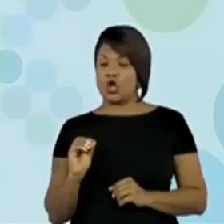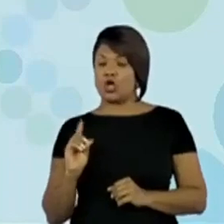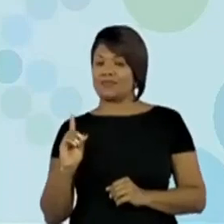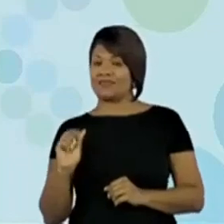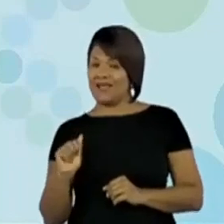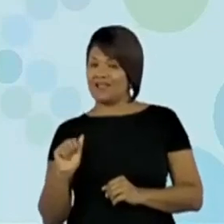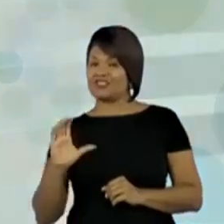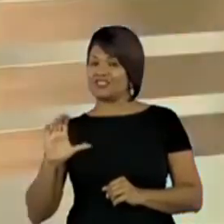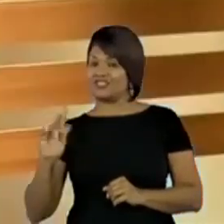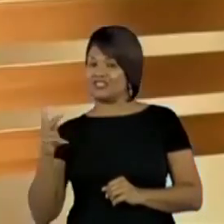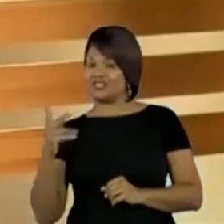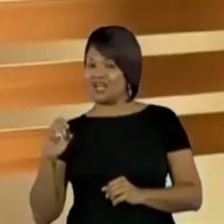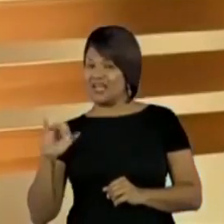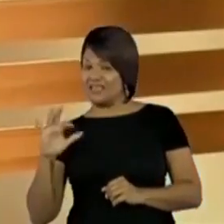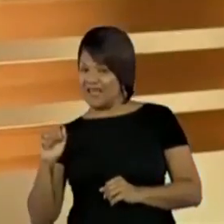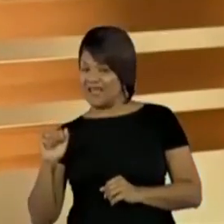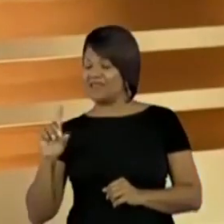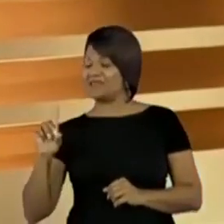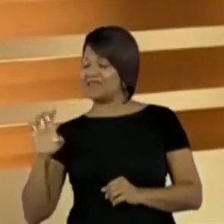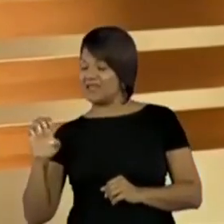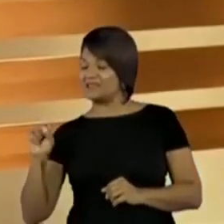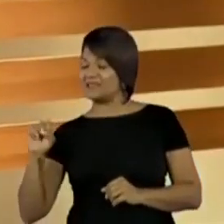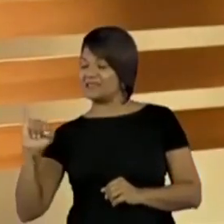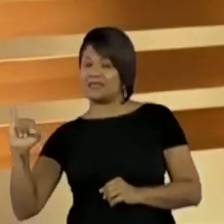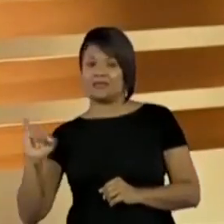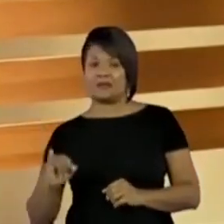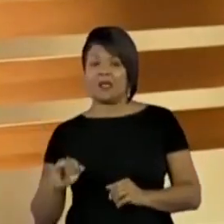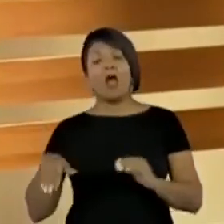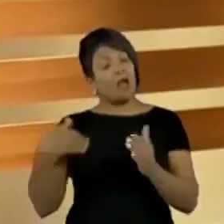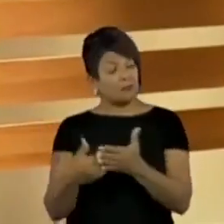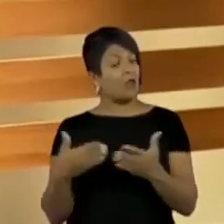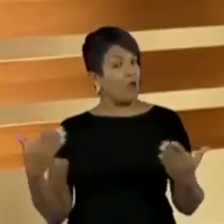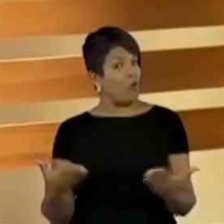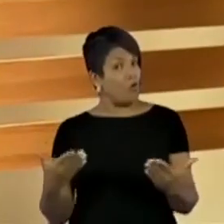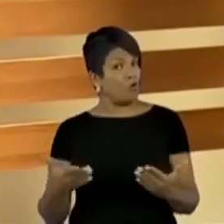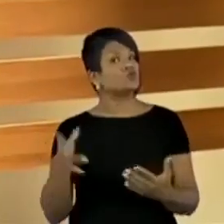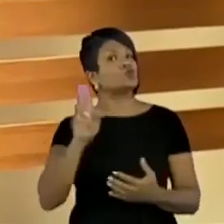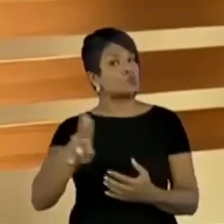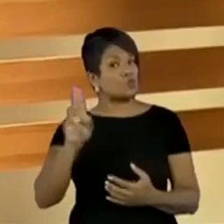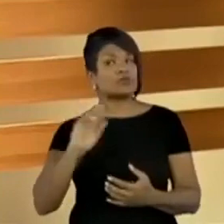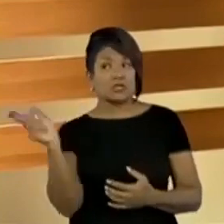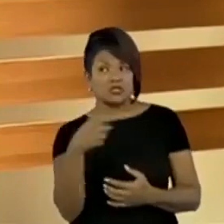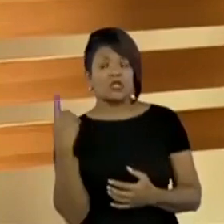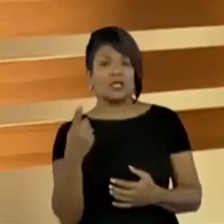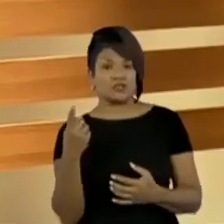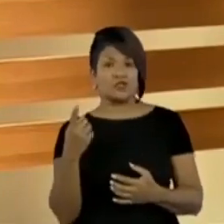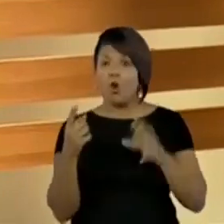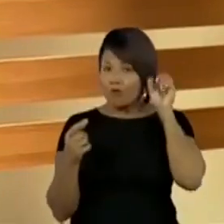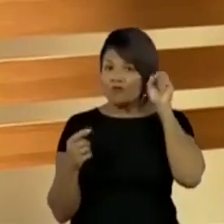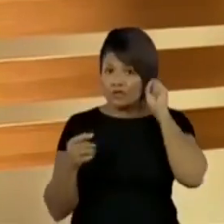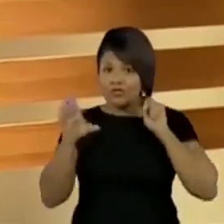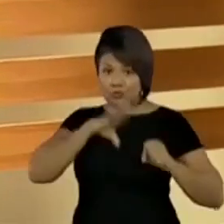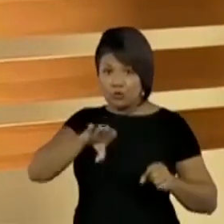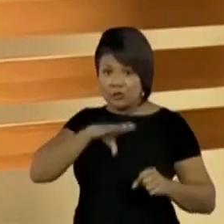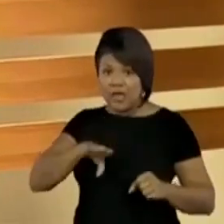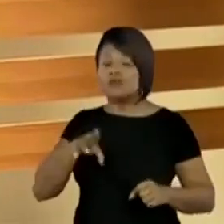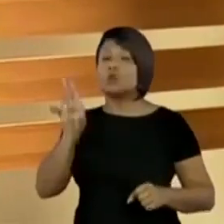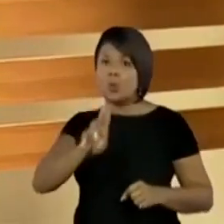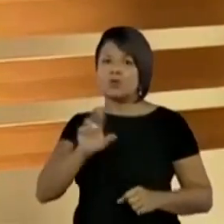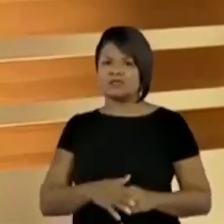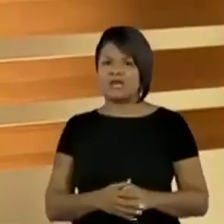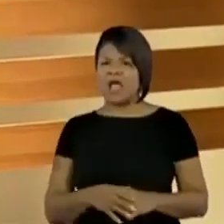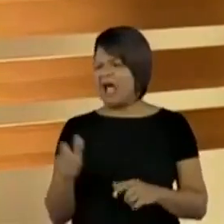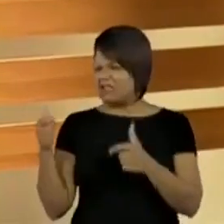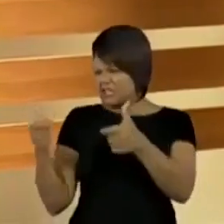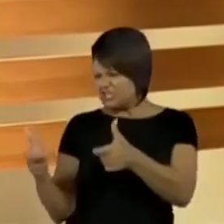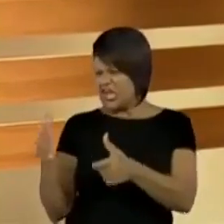usamos, olha, ele nasceu há muito tempo, mas nós usamos essa expressão ainda. Essa expressão ainda é muito usual. Geralmente fala assim, ela tá chata,